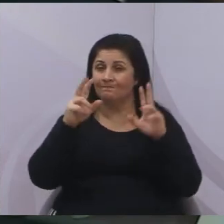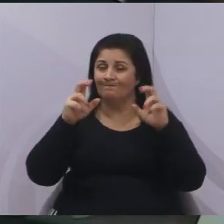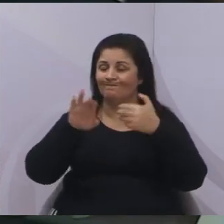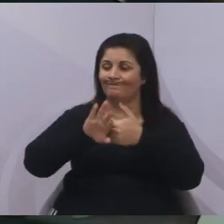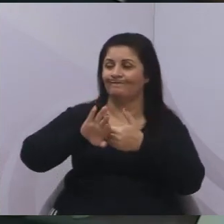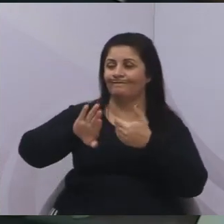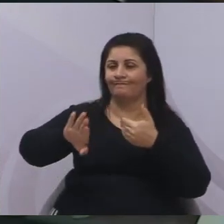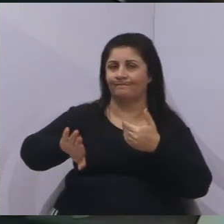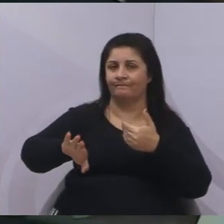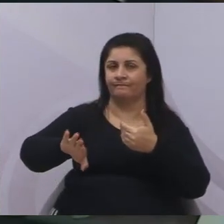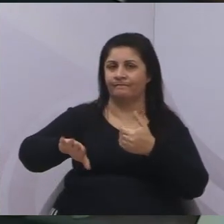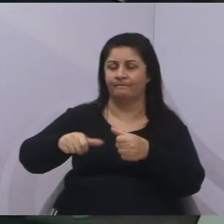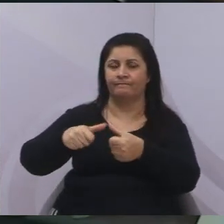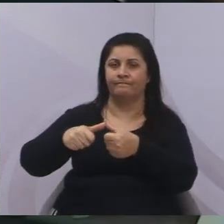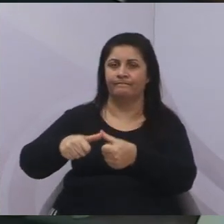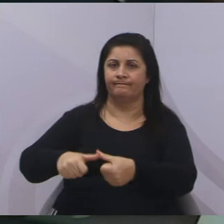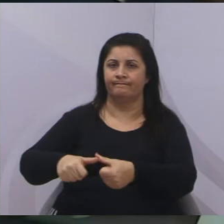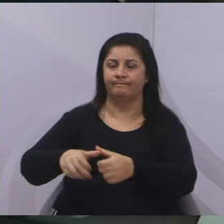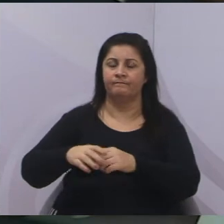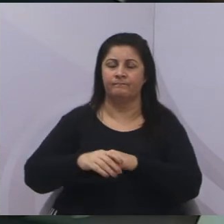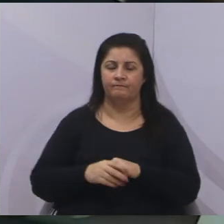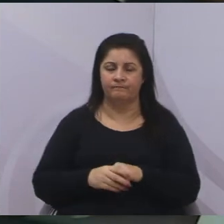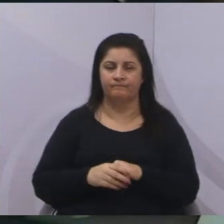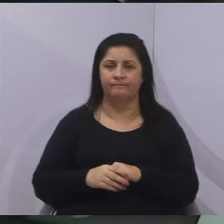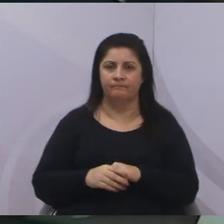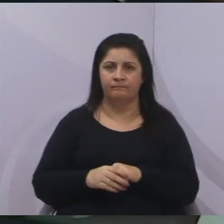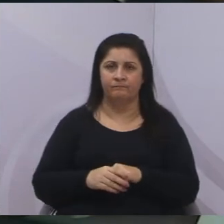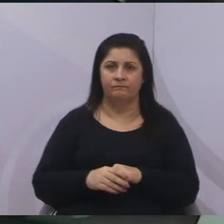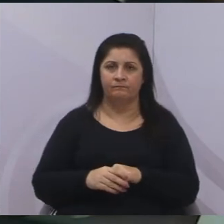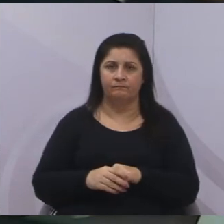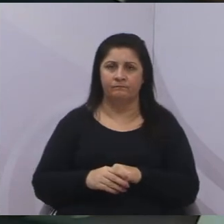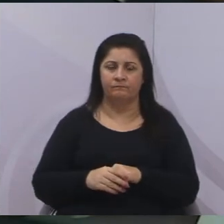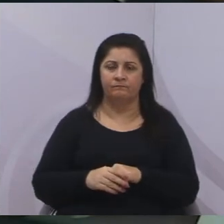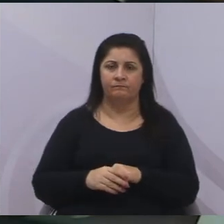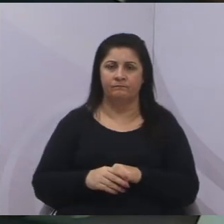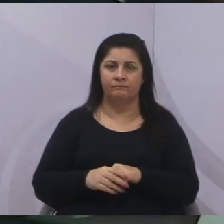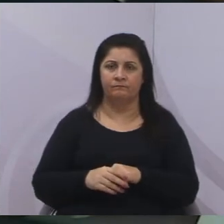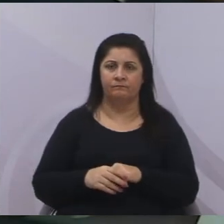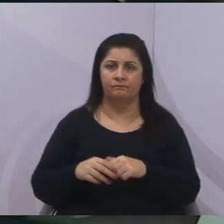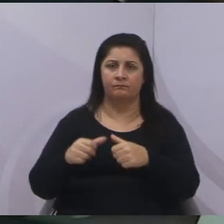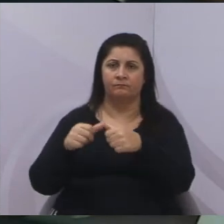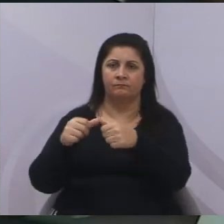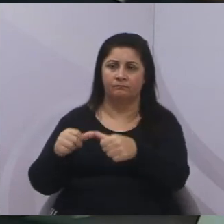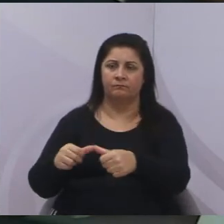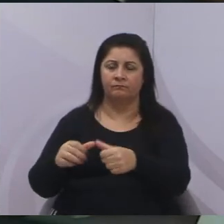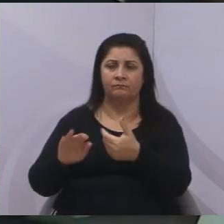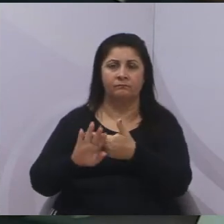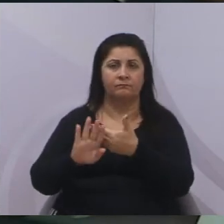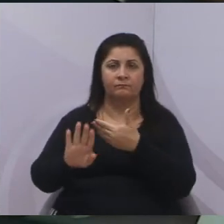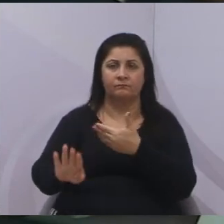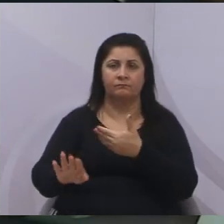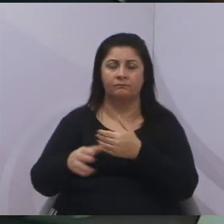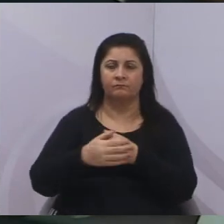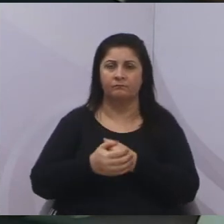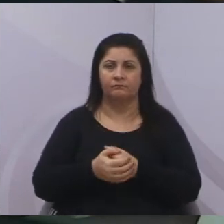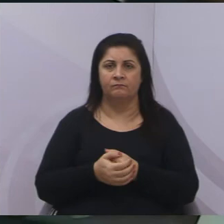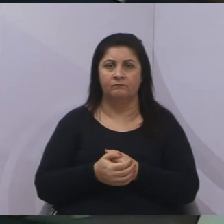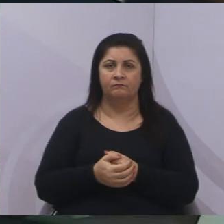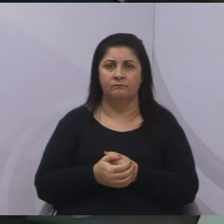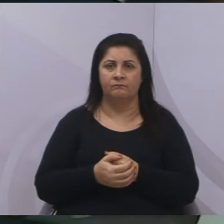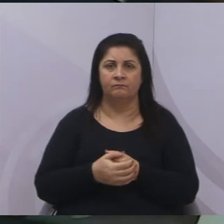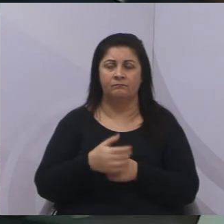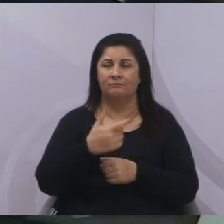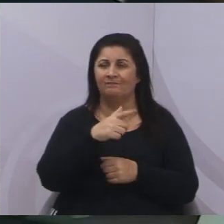lado. Foram encostados na trincheira, encostaram enquanto está o